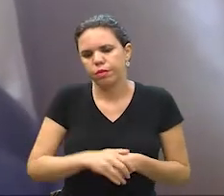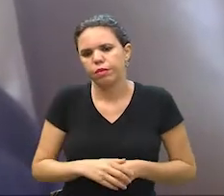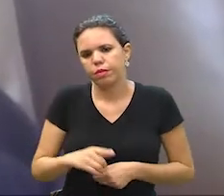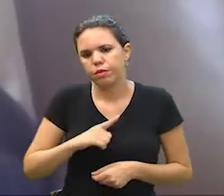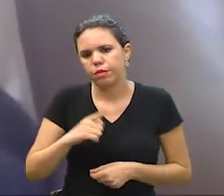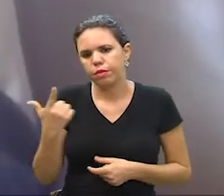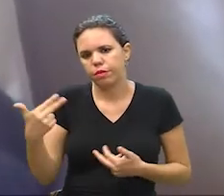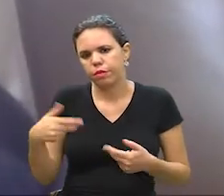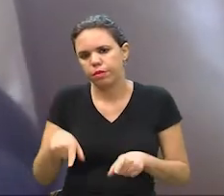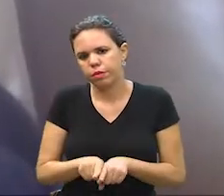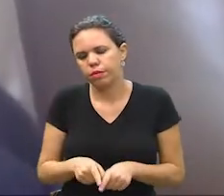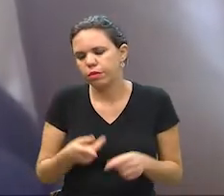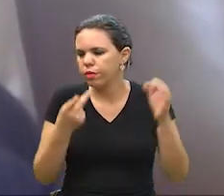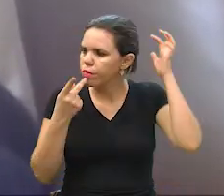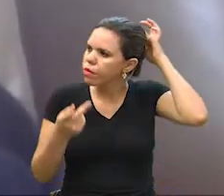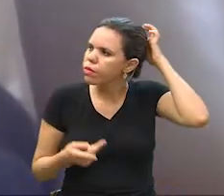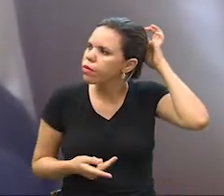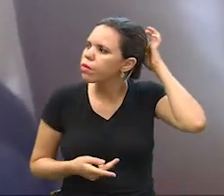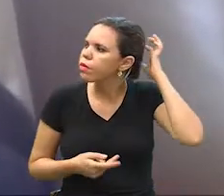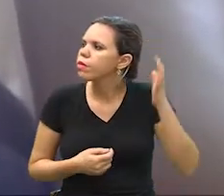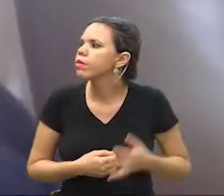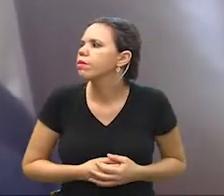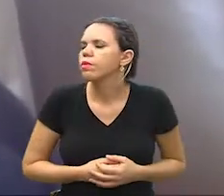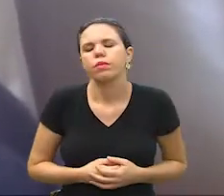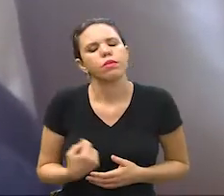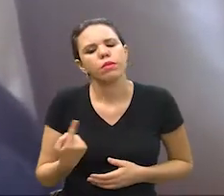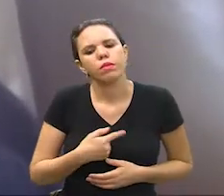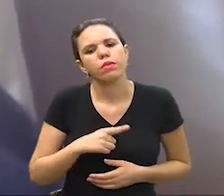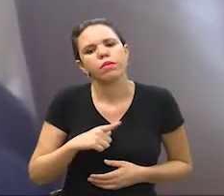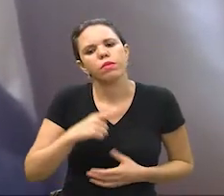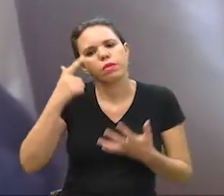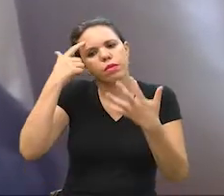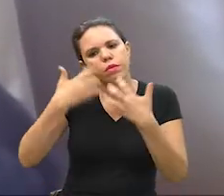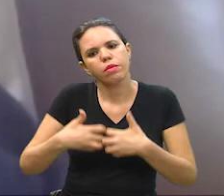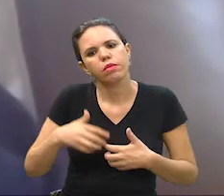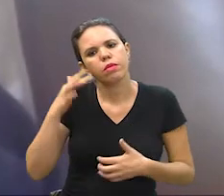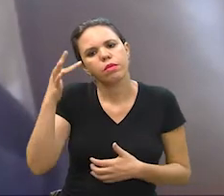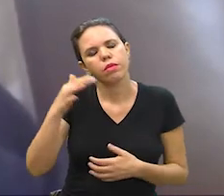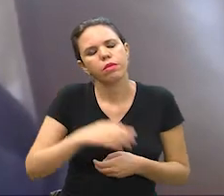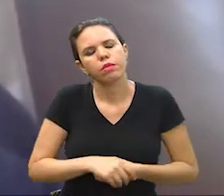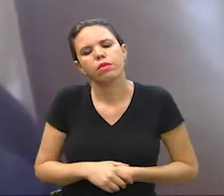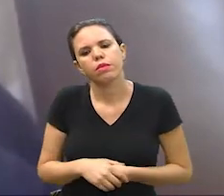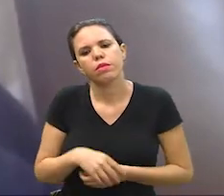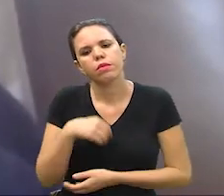tem uma outra questão que eu queria colocar, que a gente tem que pensar no amanhã,